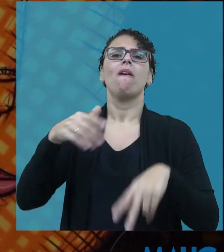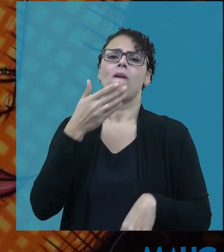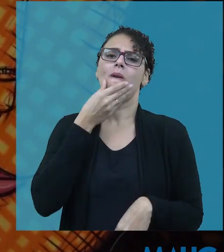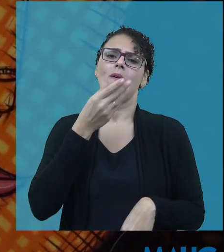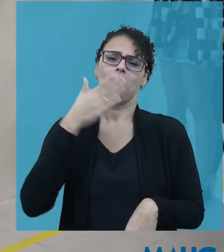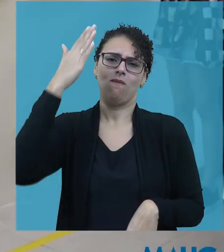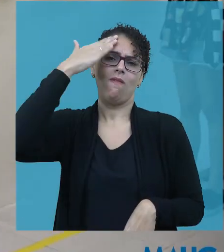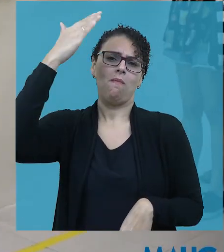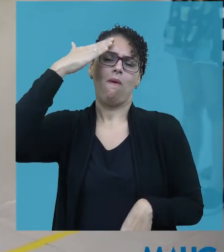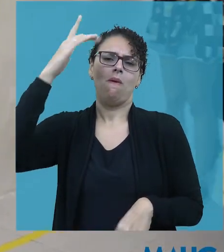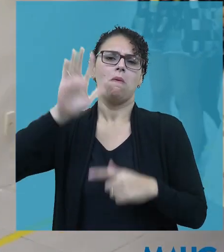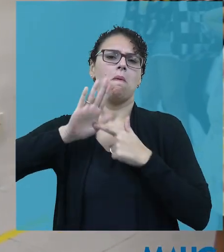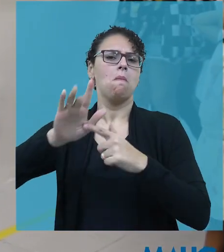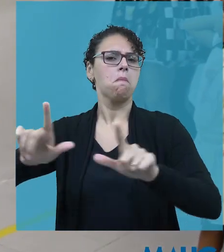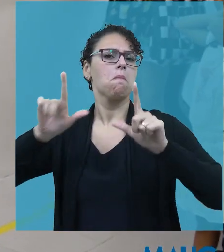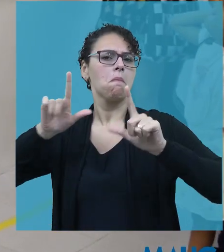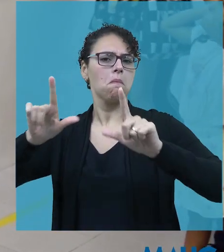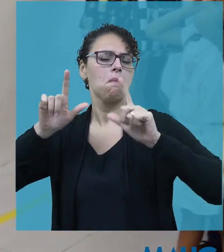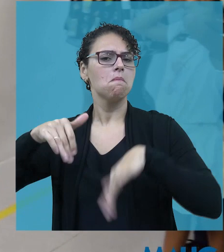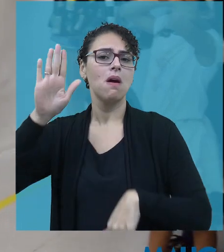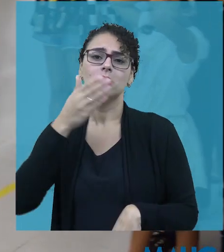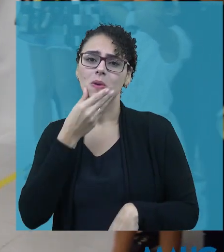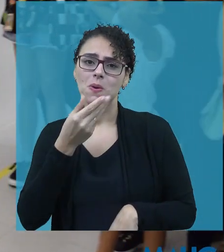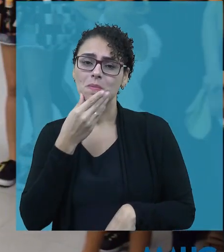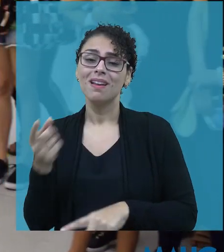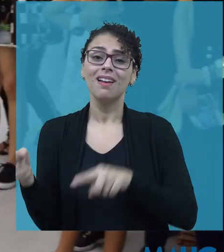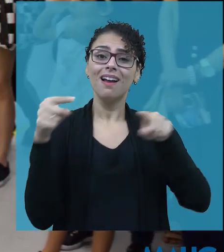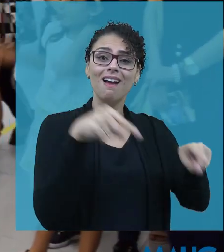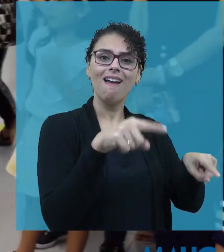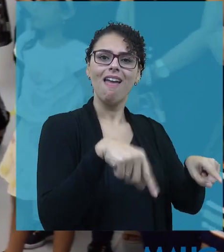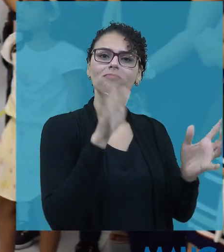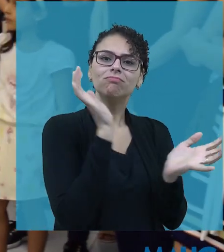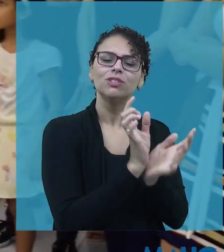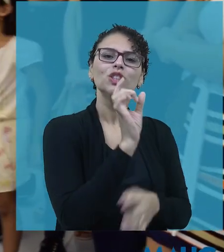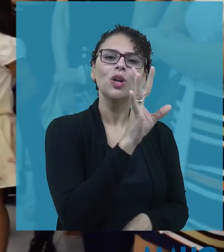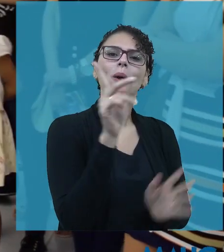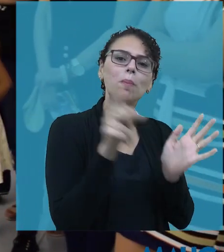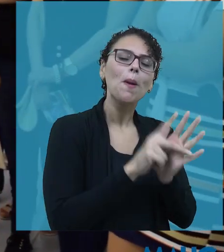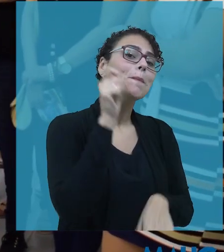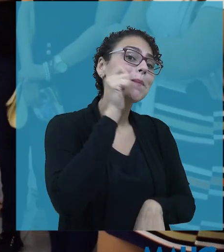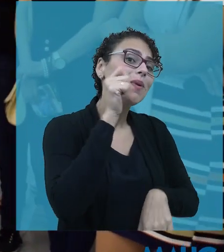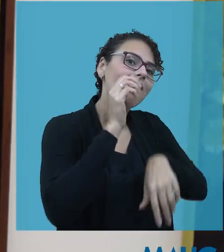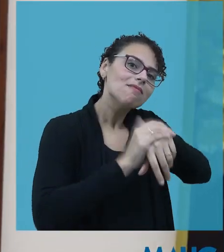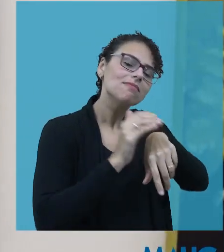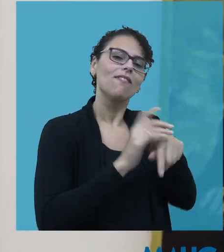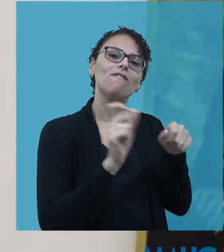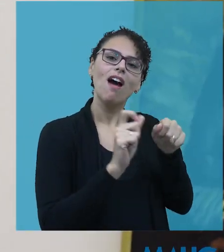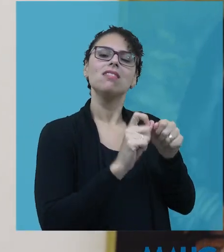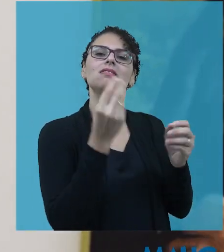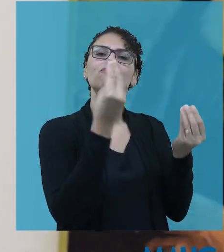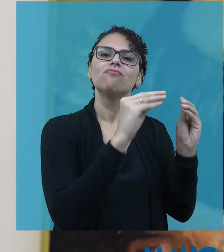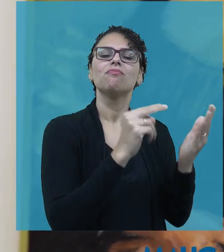expressividade maior no meio masculino de produção, mas trazer esse espaço, trazer essa sala